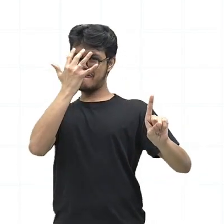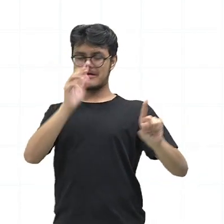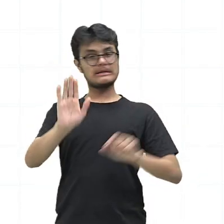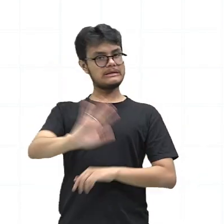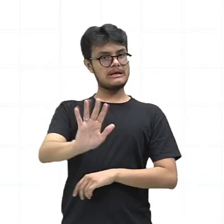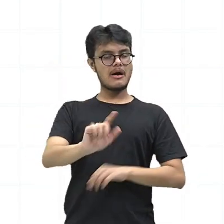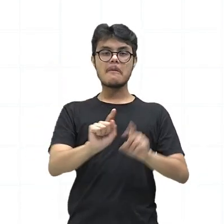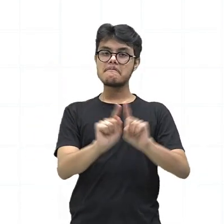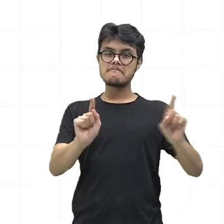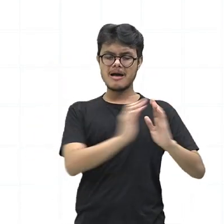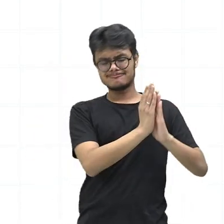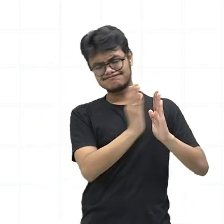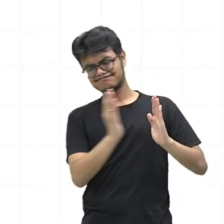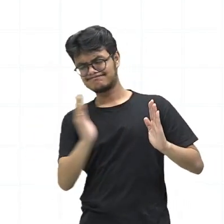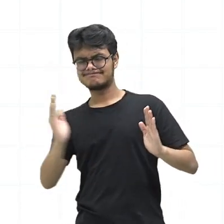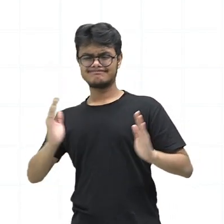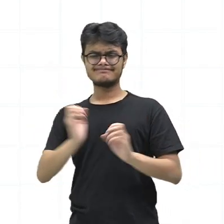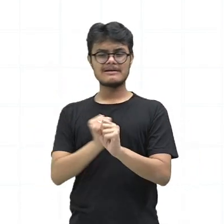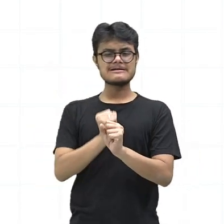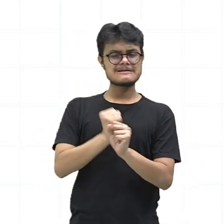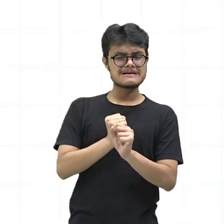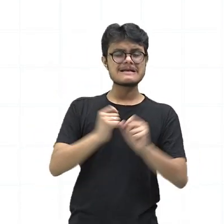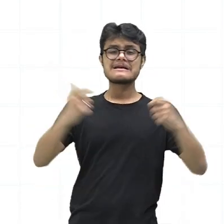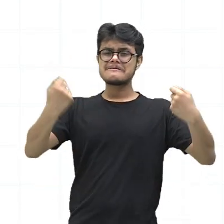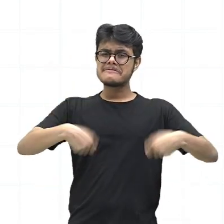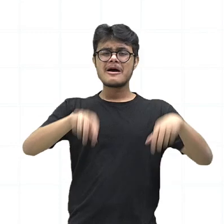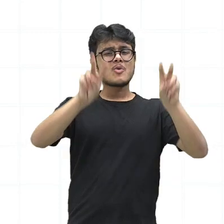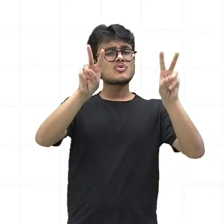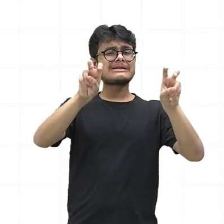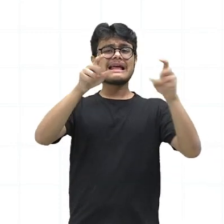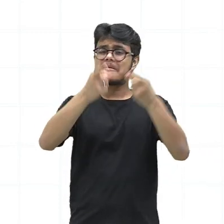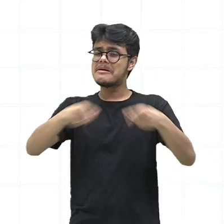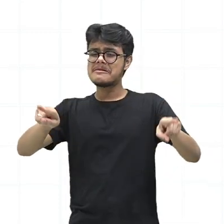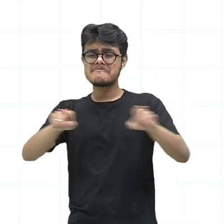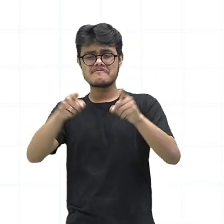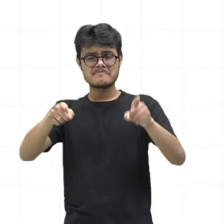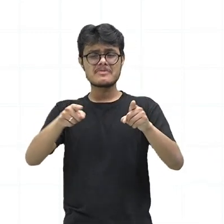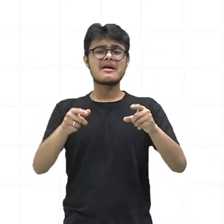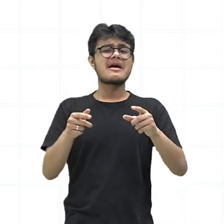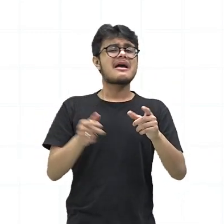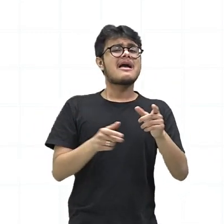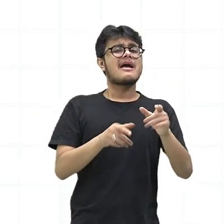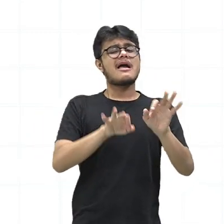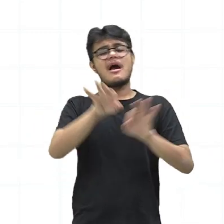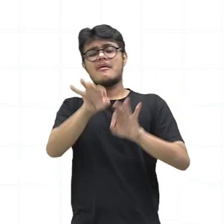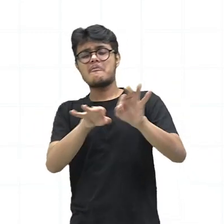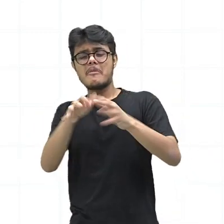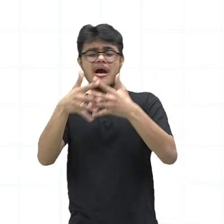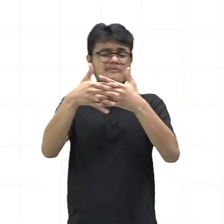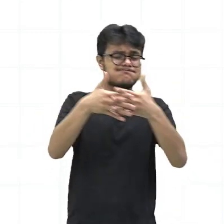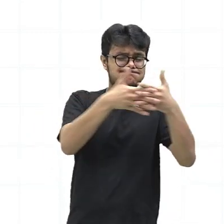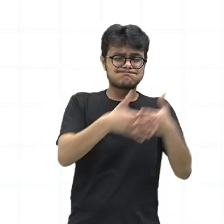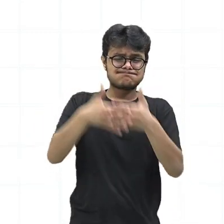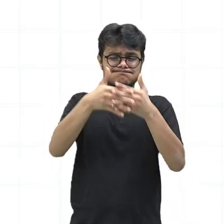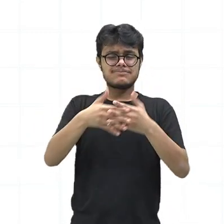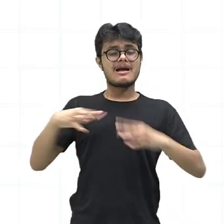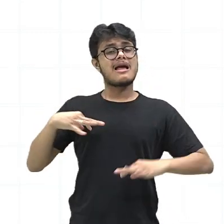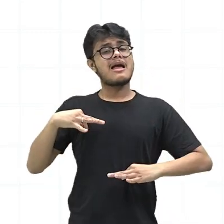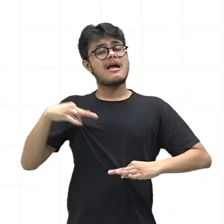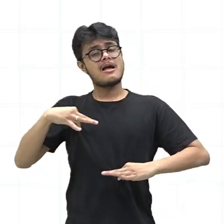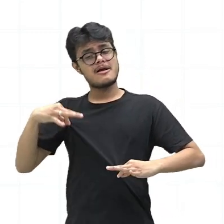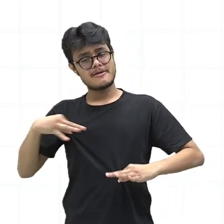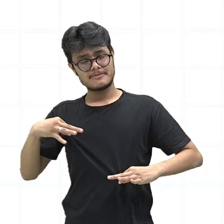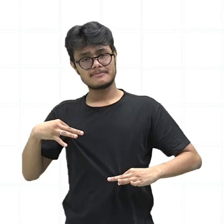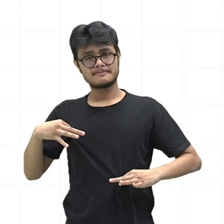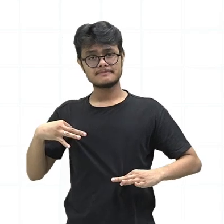o carnaval, é necessário criar um samba enredo, montar os carros alegóricos, produzir fantasias, ensaiar os passos